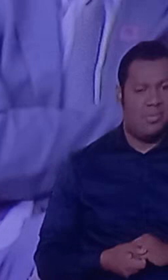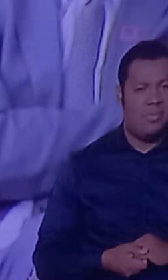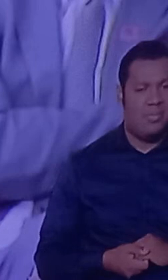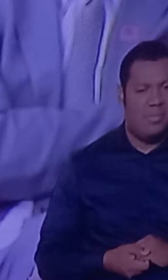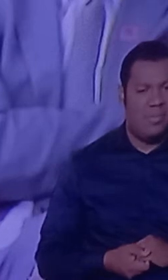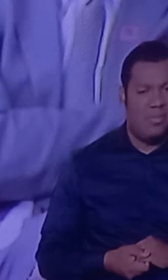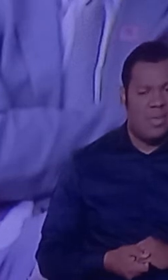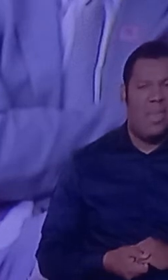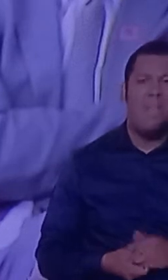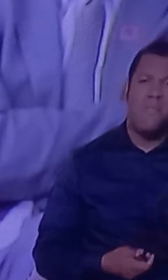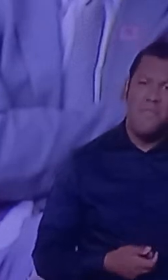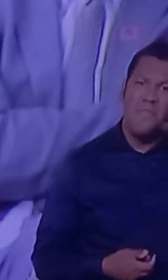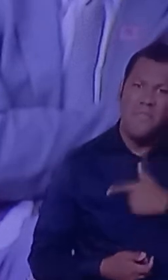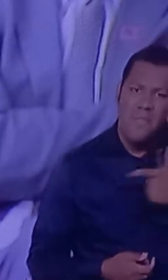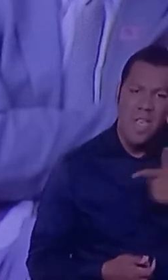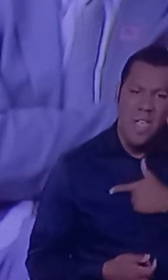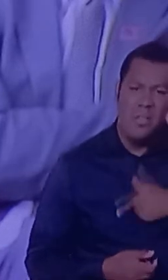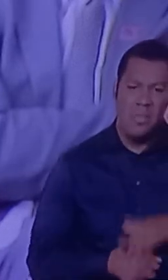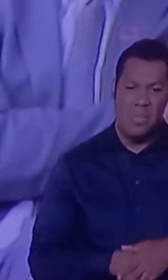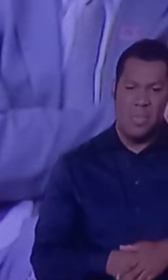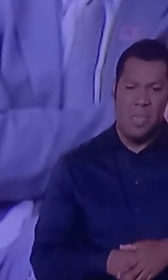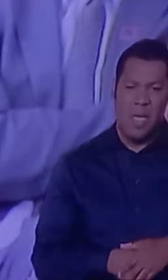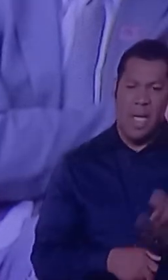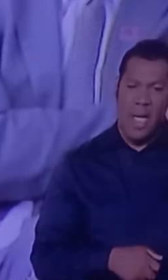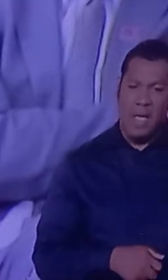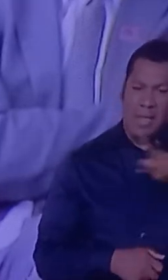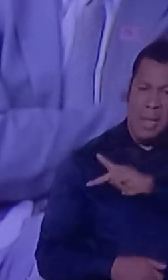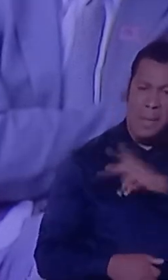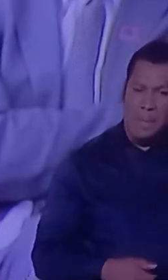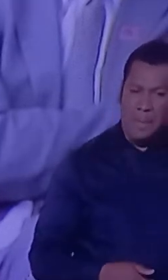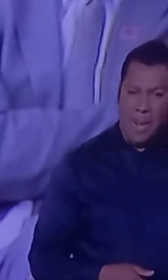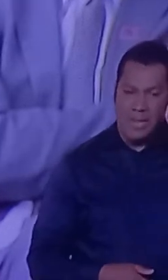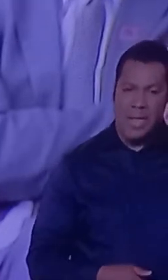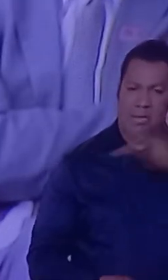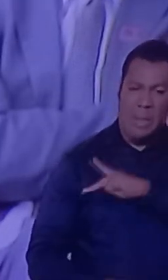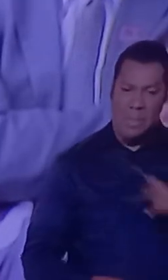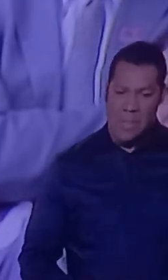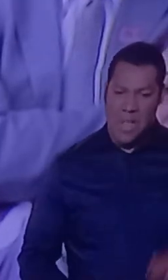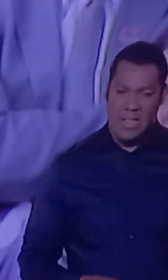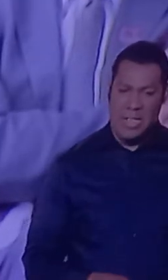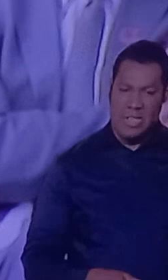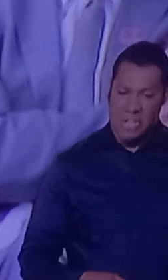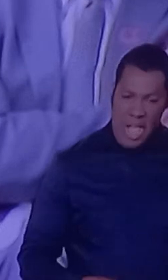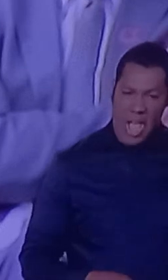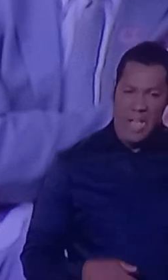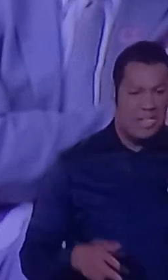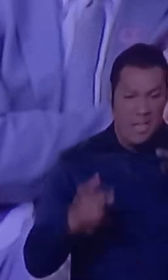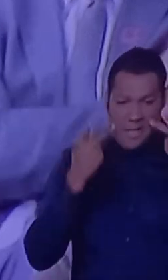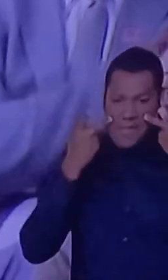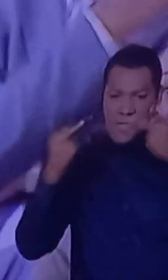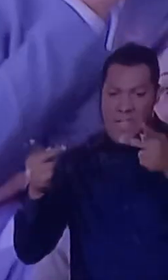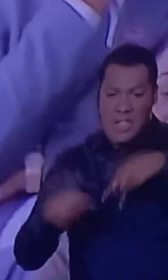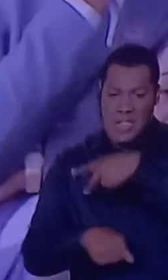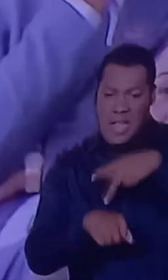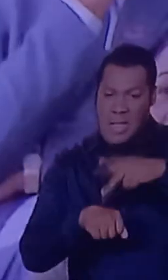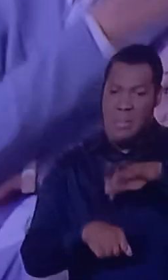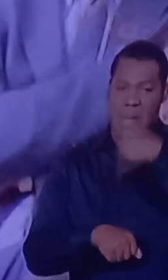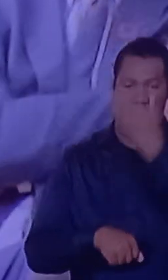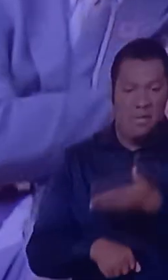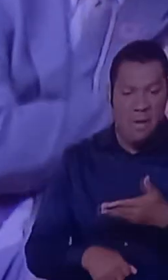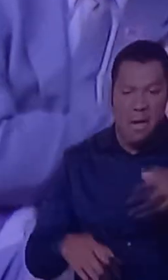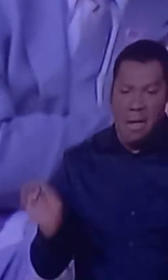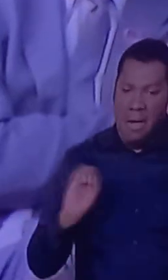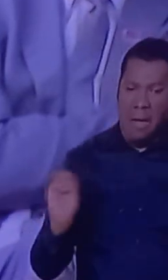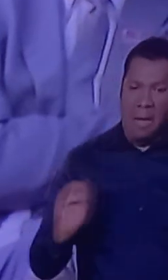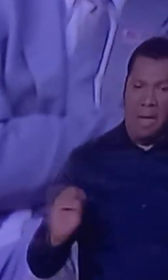Era humilhante. Um presidente de um país do tamanho do Brasil. E eu falei pro cara, quando eu chamei o cara aqui, que era um